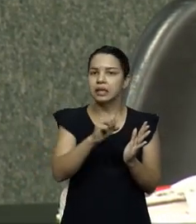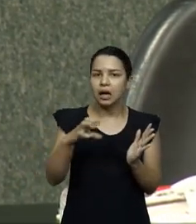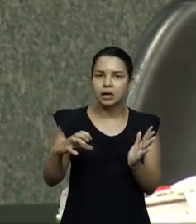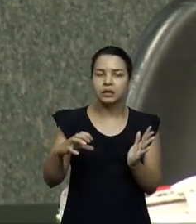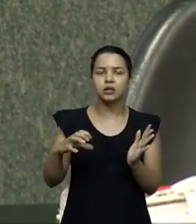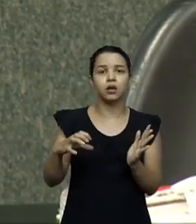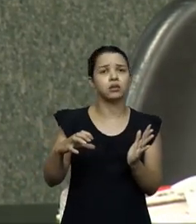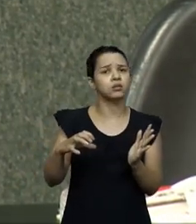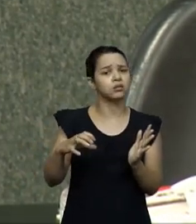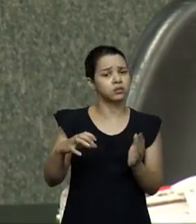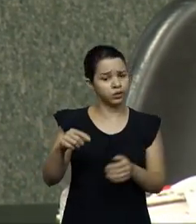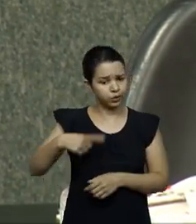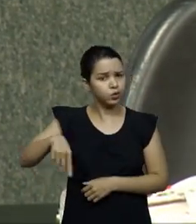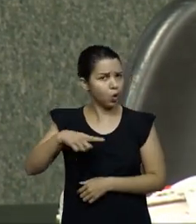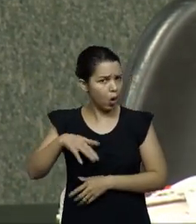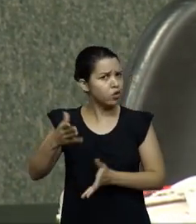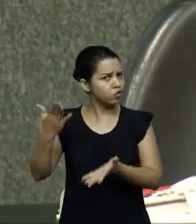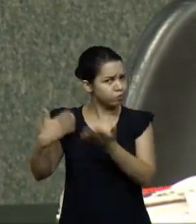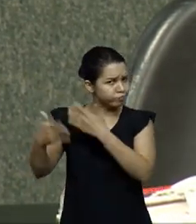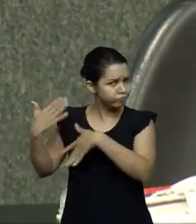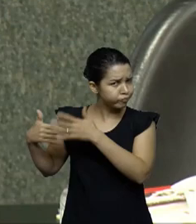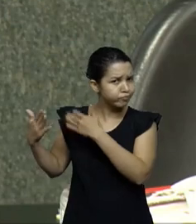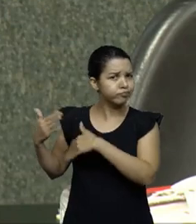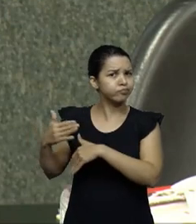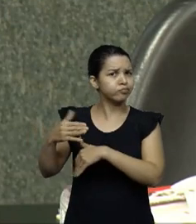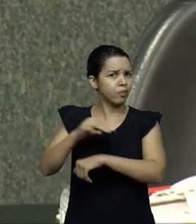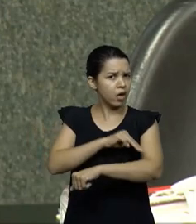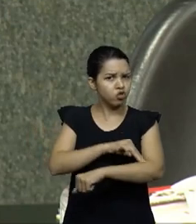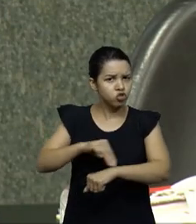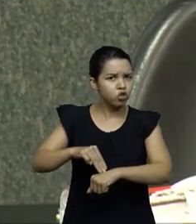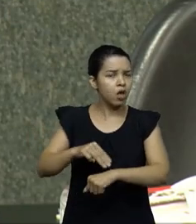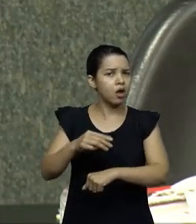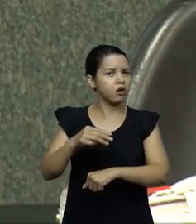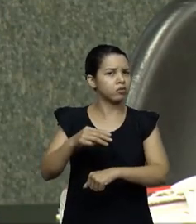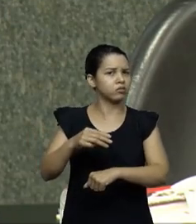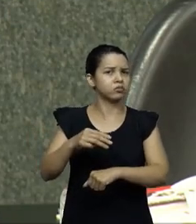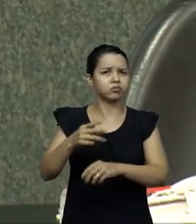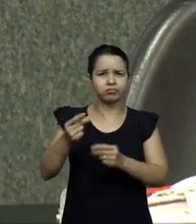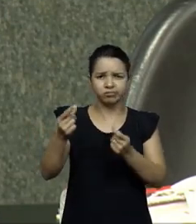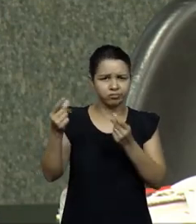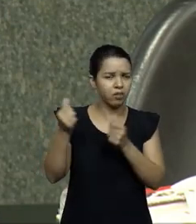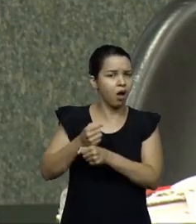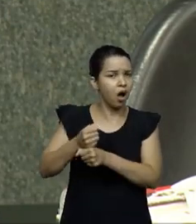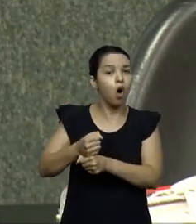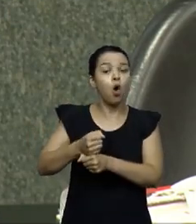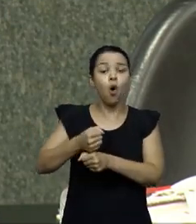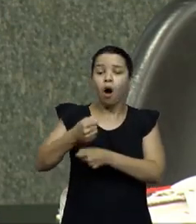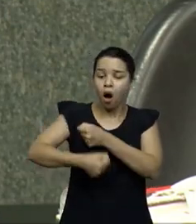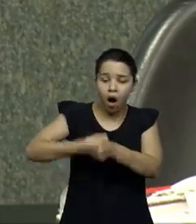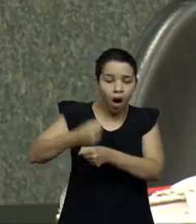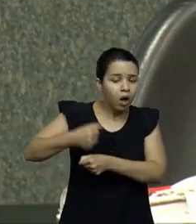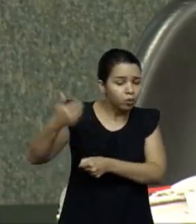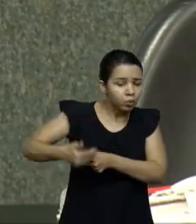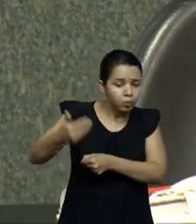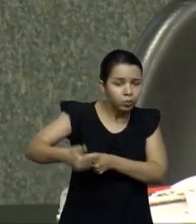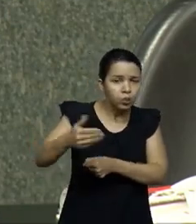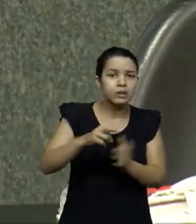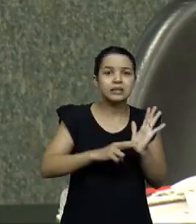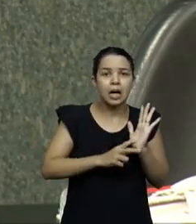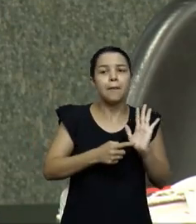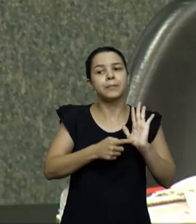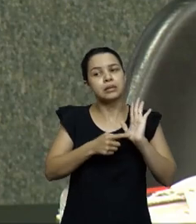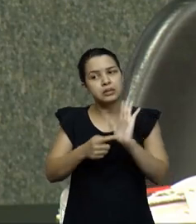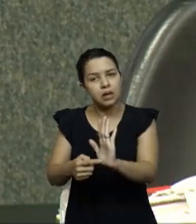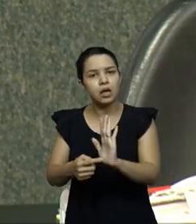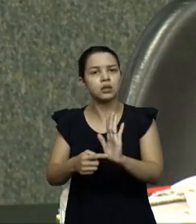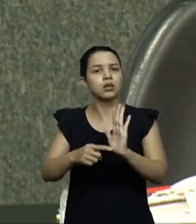desde os final da década de 90 todos os anos o sindicato apresenta denúncia no Ministério Público sobre isso